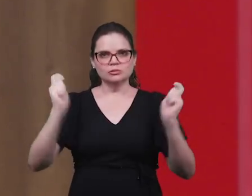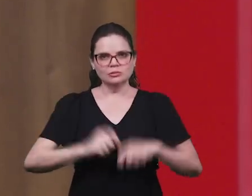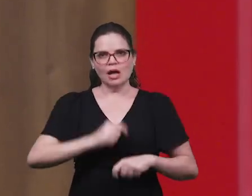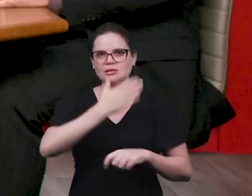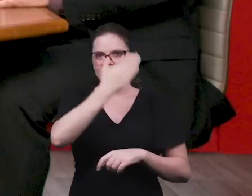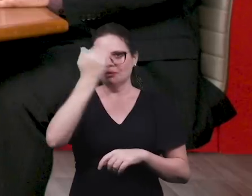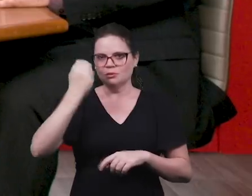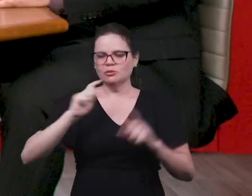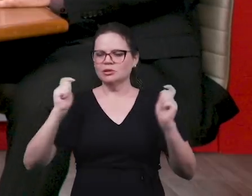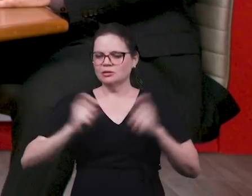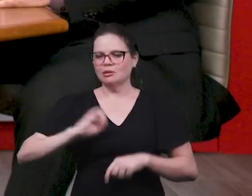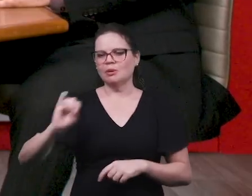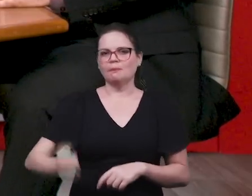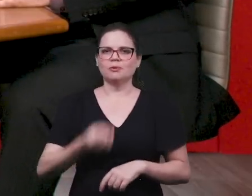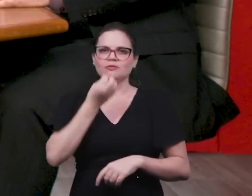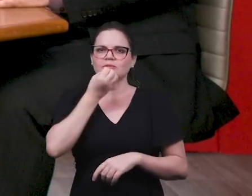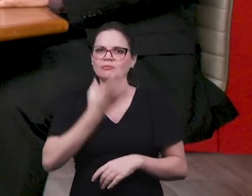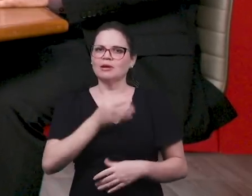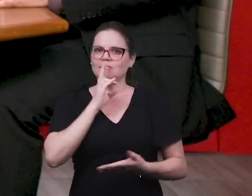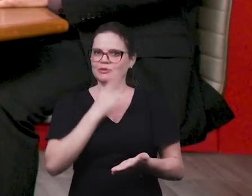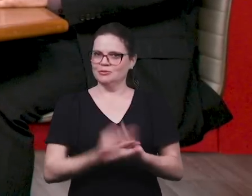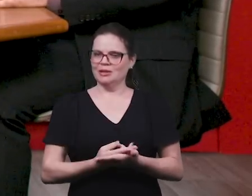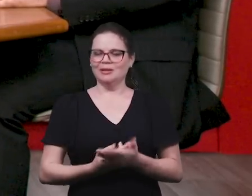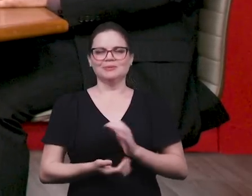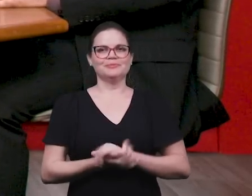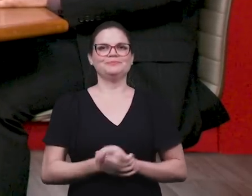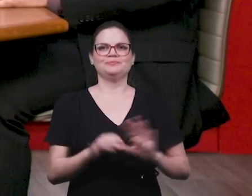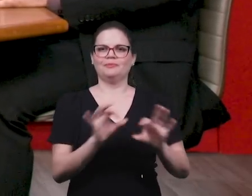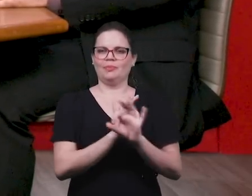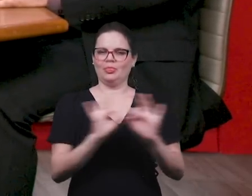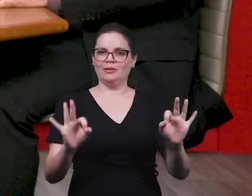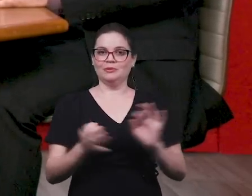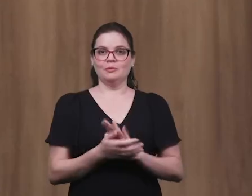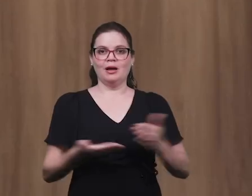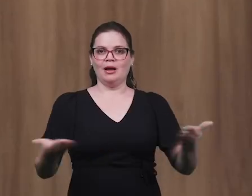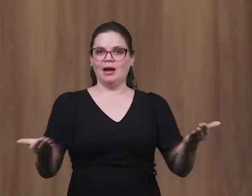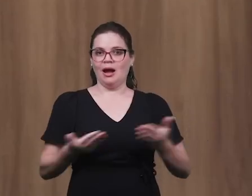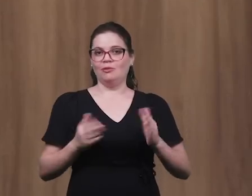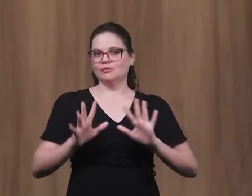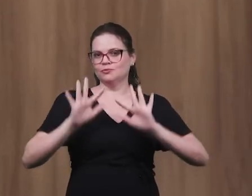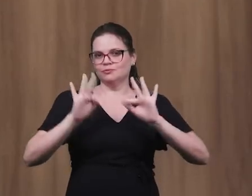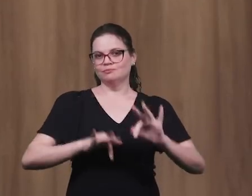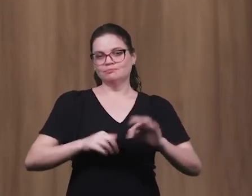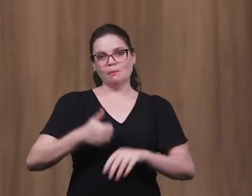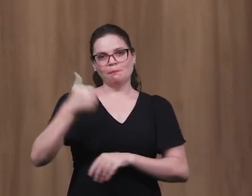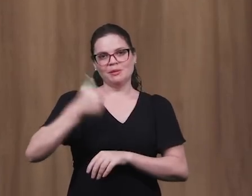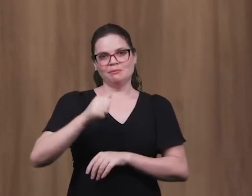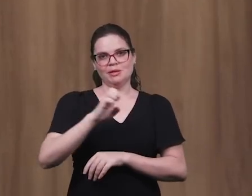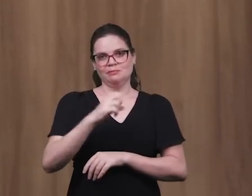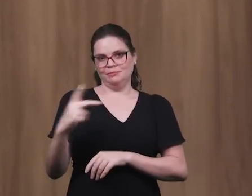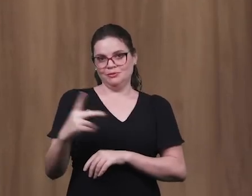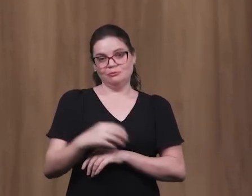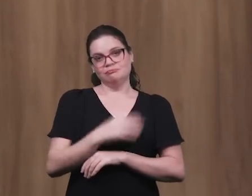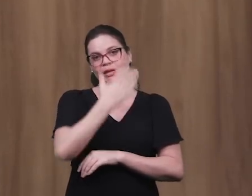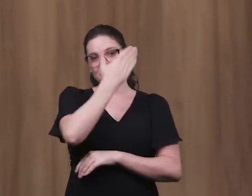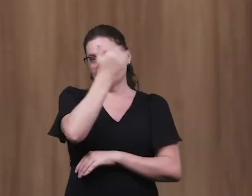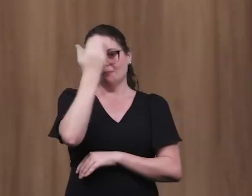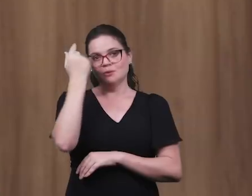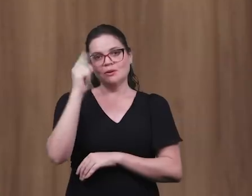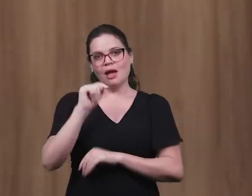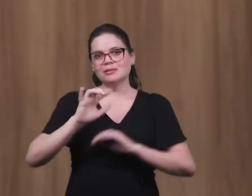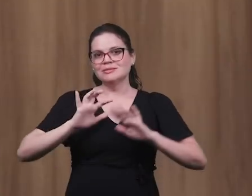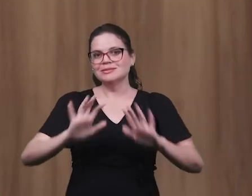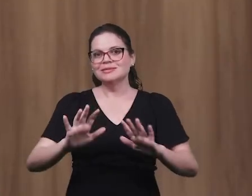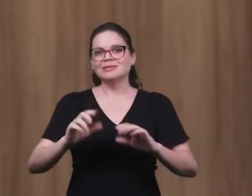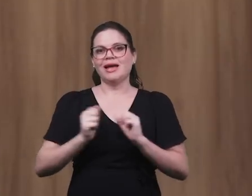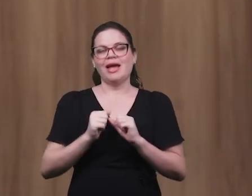conosco. Excelente! Estamos já chegando ao término deste primeiro programa. E sabedoria é isso, é olhar